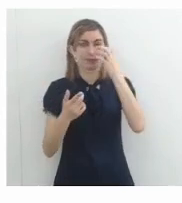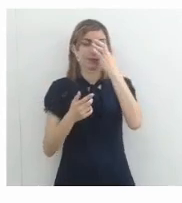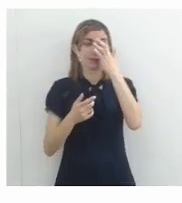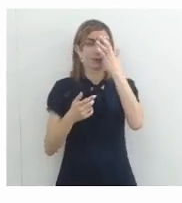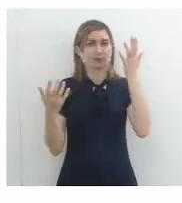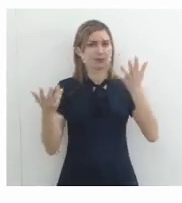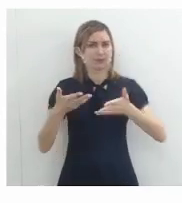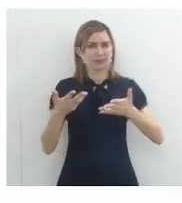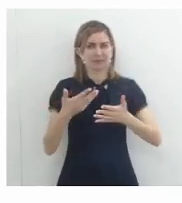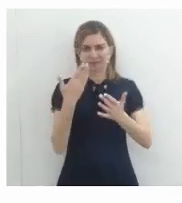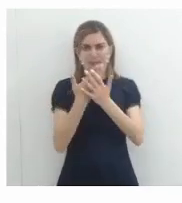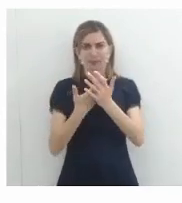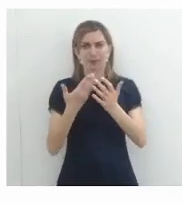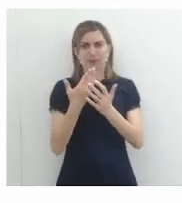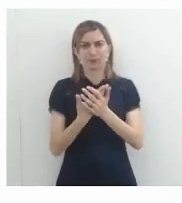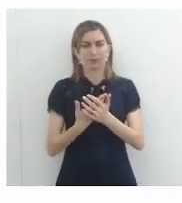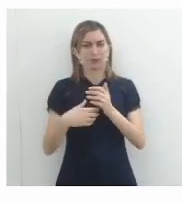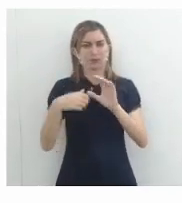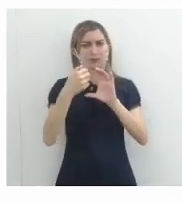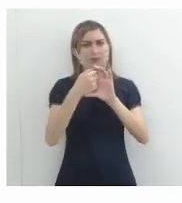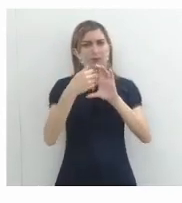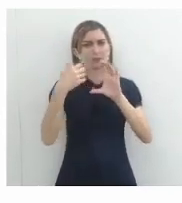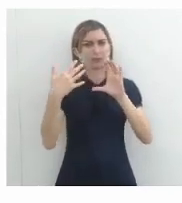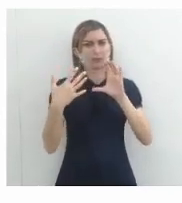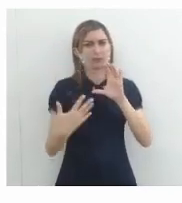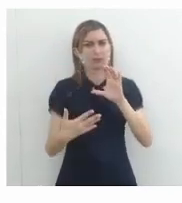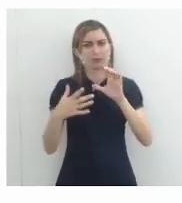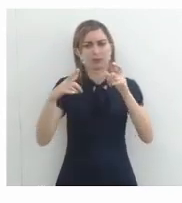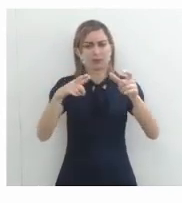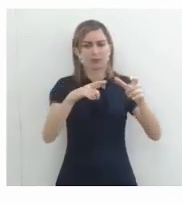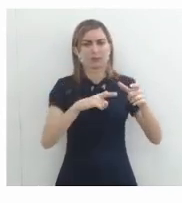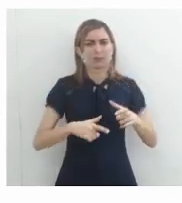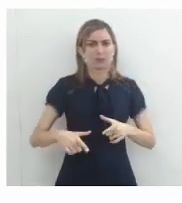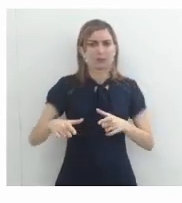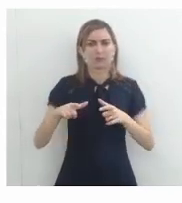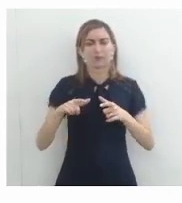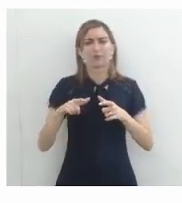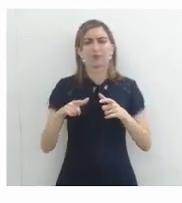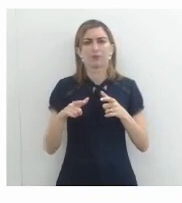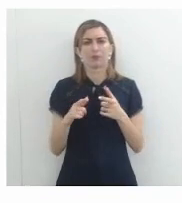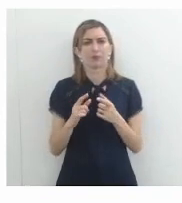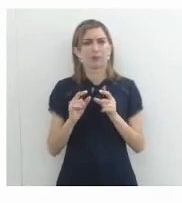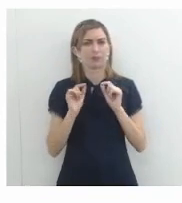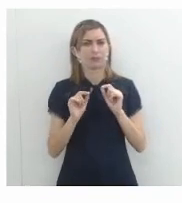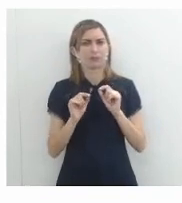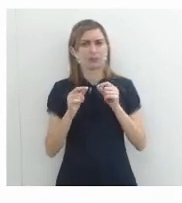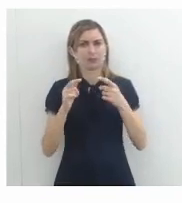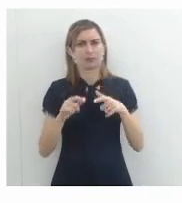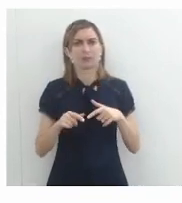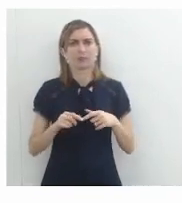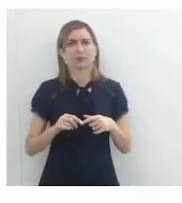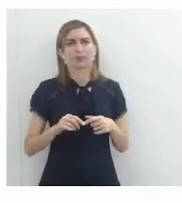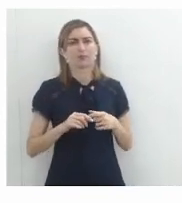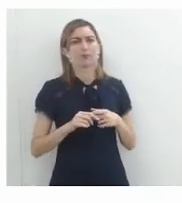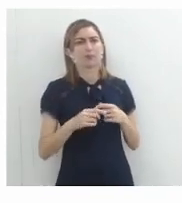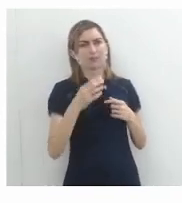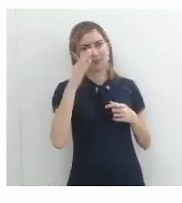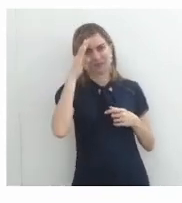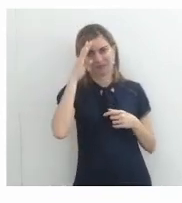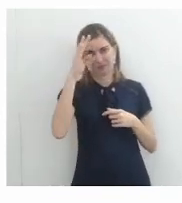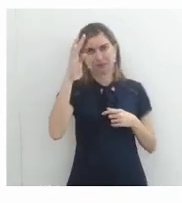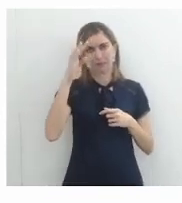Agora vamos estudar um pouquinho das características dos espaços bidimensionais. As